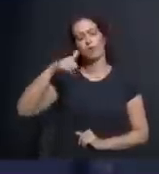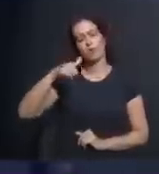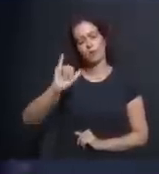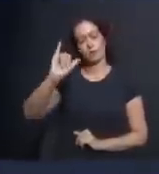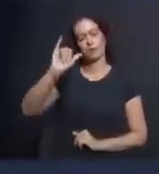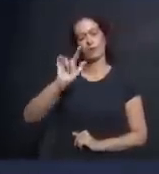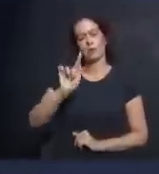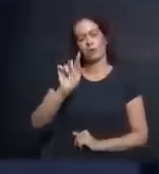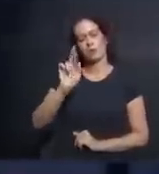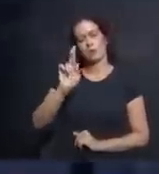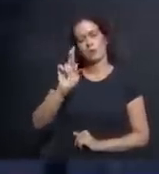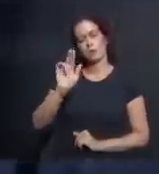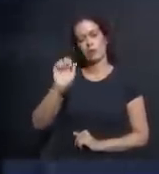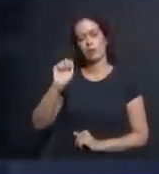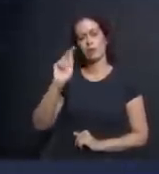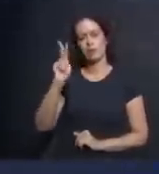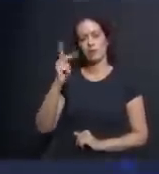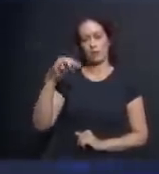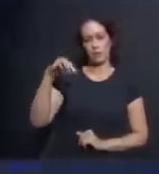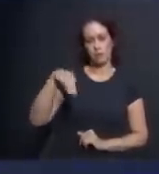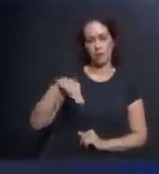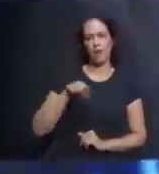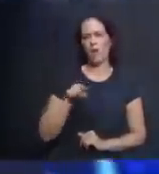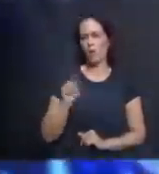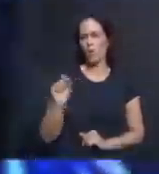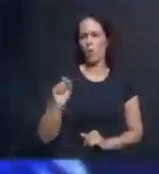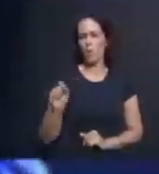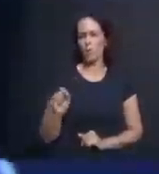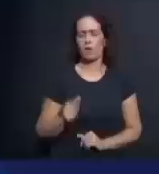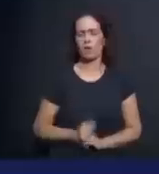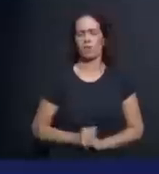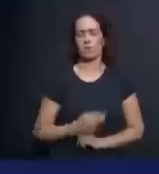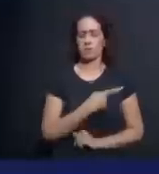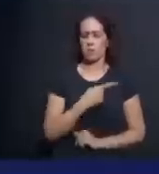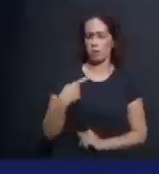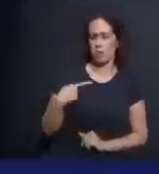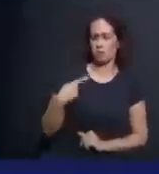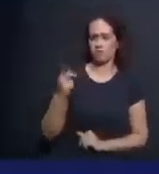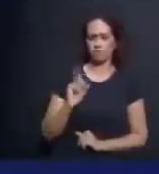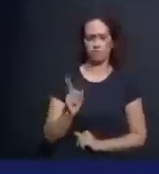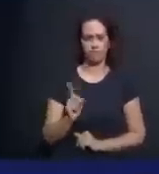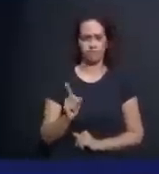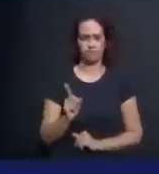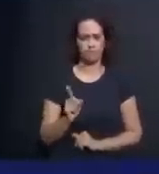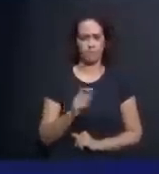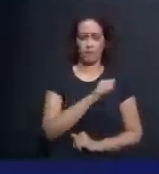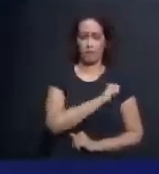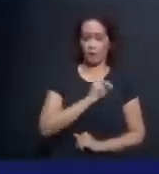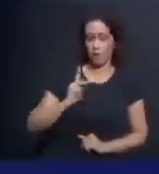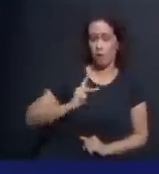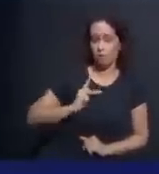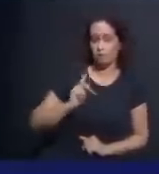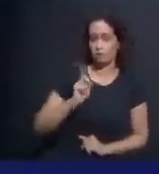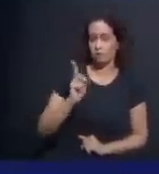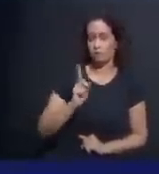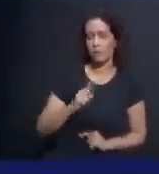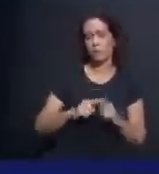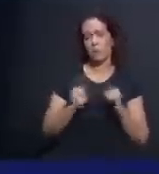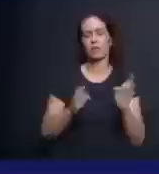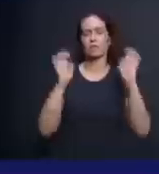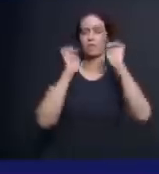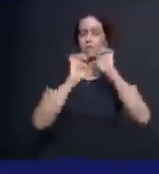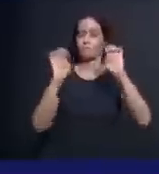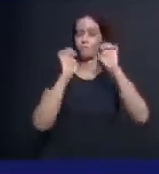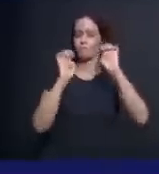pastor, Billy Graham não é apóstolo, Billy Graham é evangelista. Uma pessoa viu a foto e falou assim: é